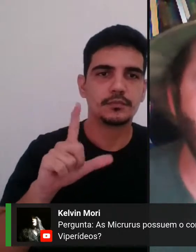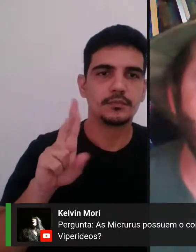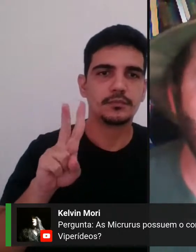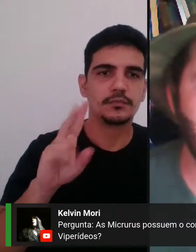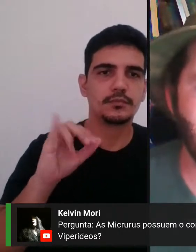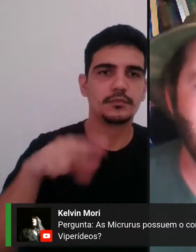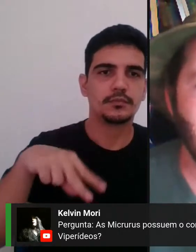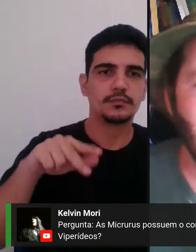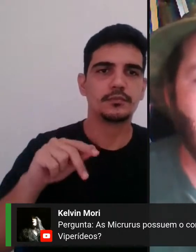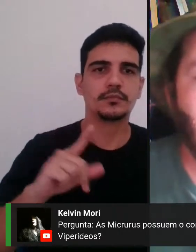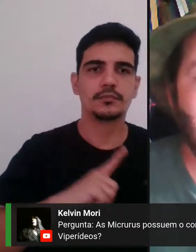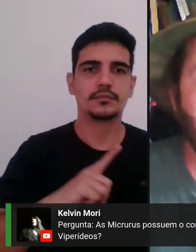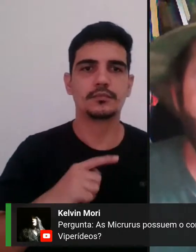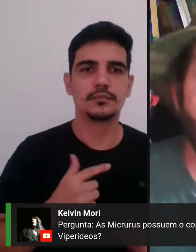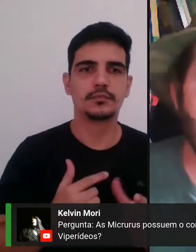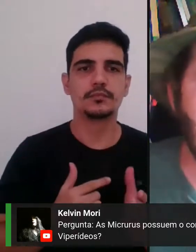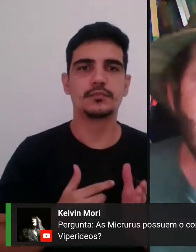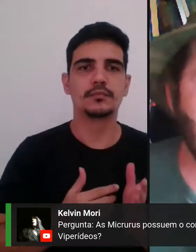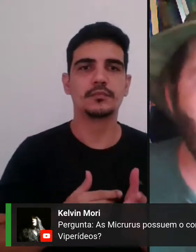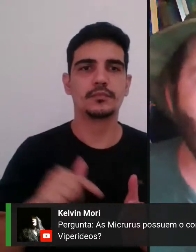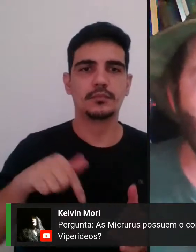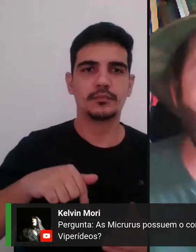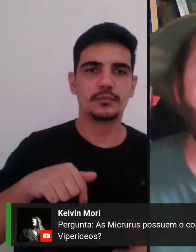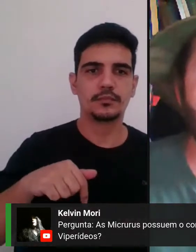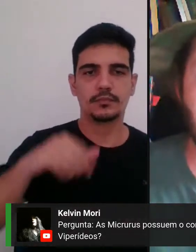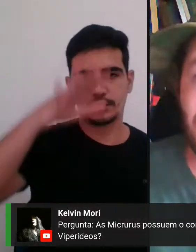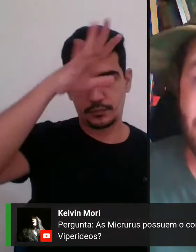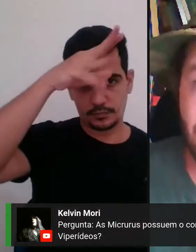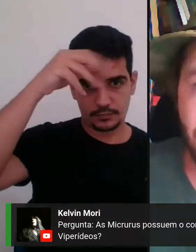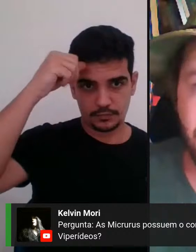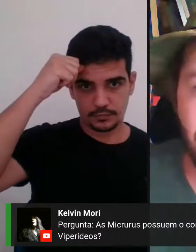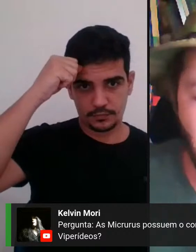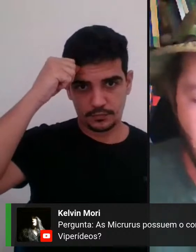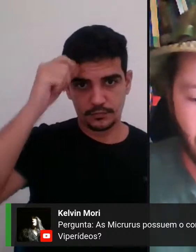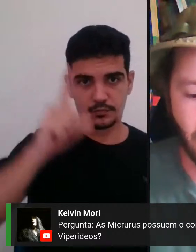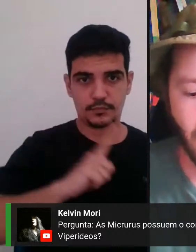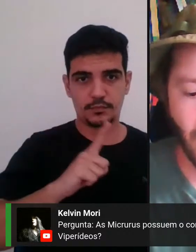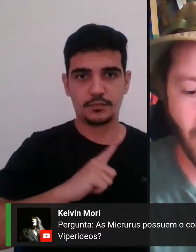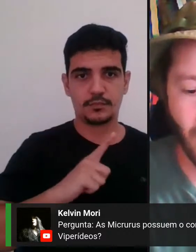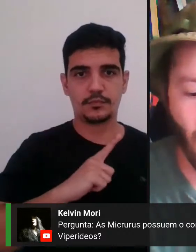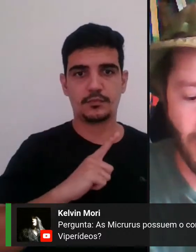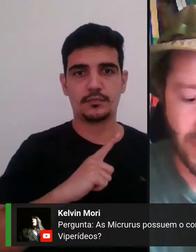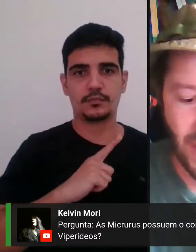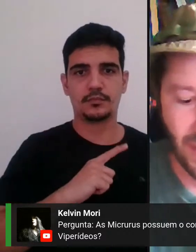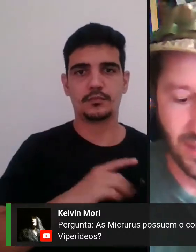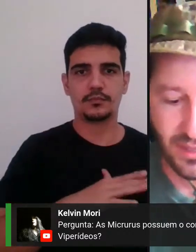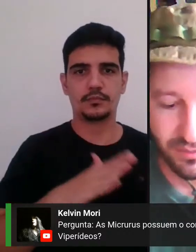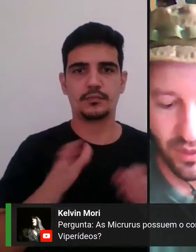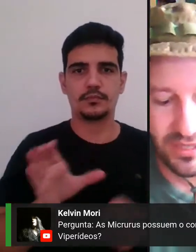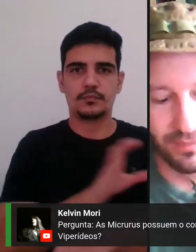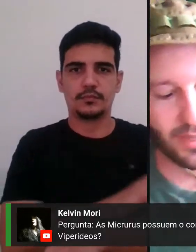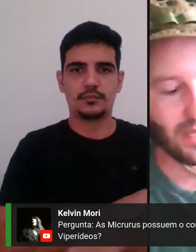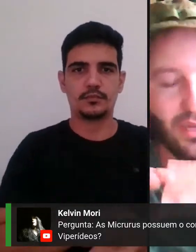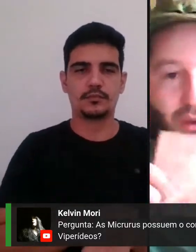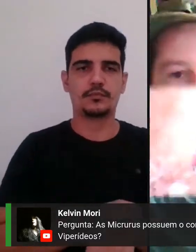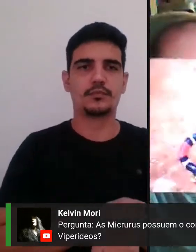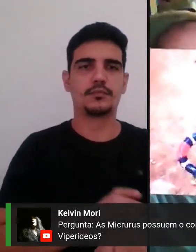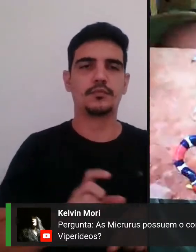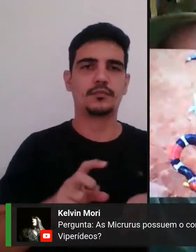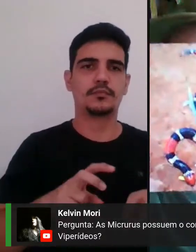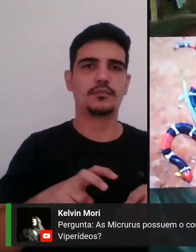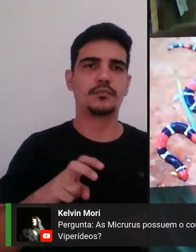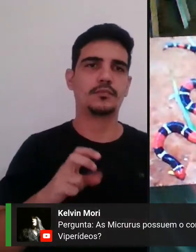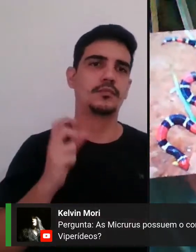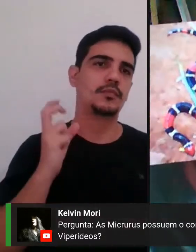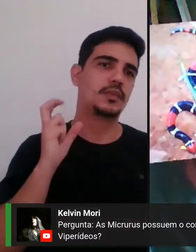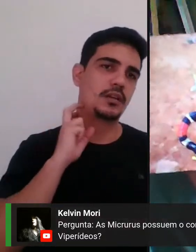semelhante aos dos viperídeos. As micrurus, elas têm alguns comportamentos bem estranhos, né? Algumas delas, por exemplo, essa daqui, que é a